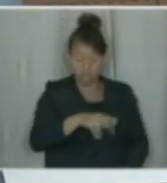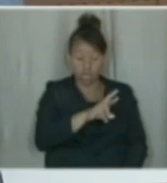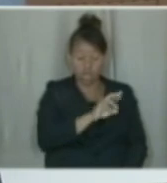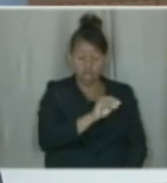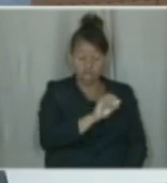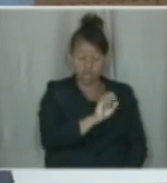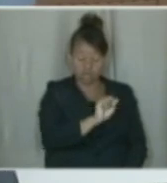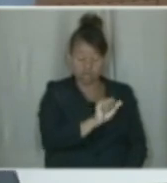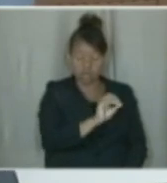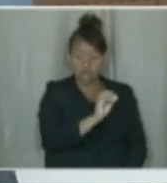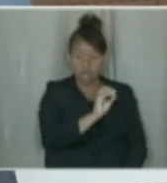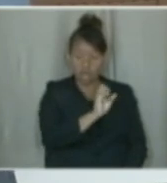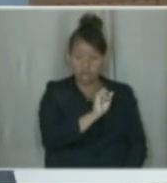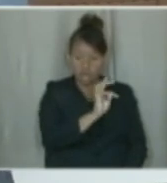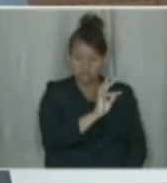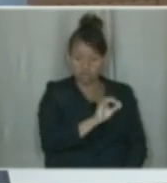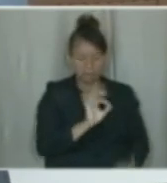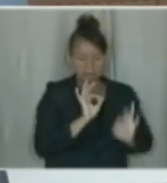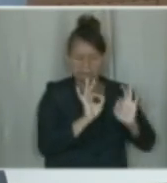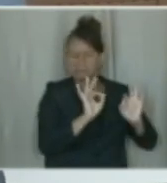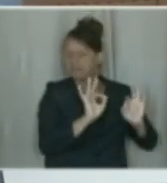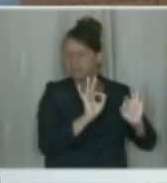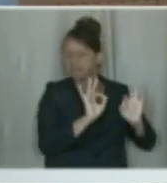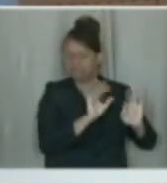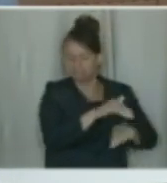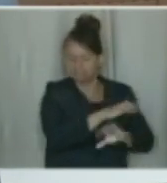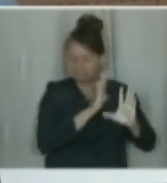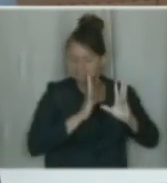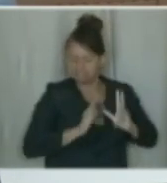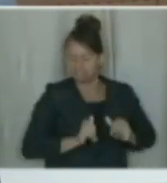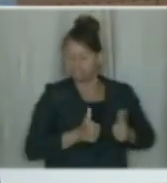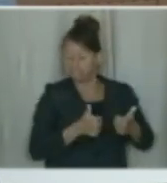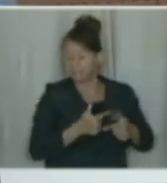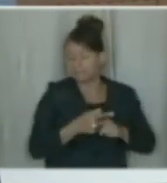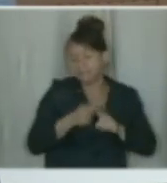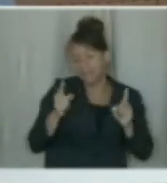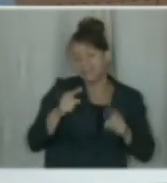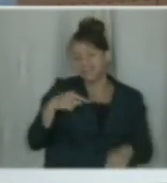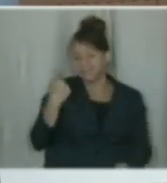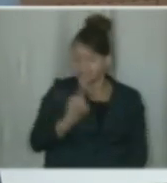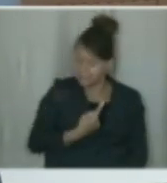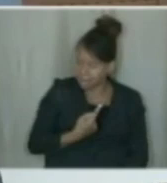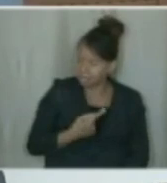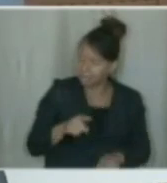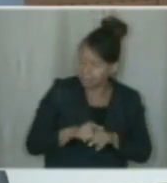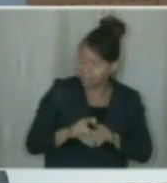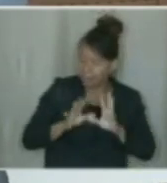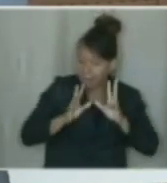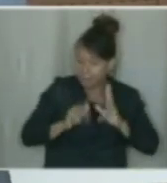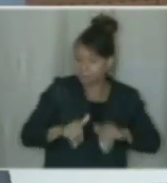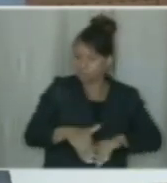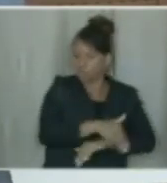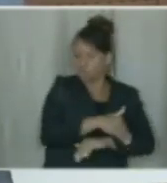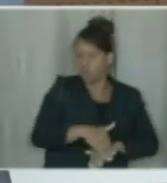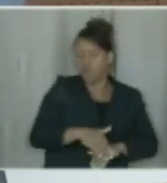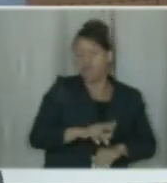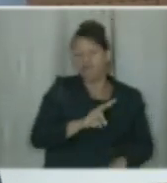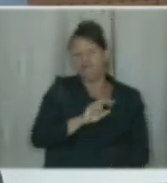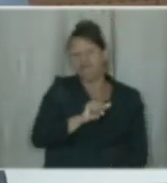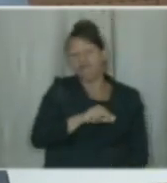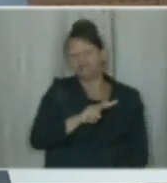Costa ficou perfeito. Mas a gente sabe também que com esse recapeamento as